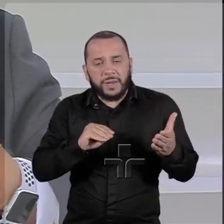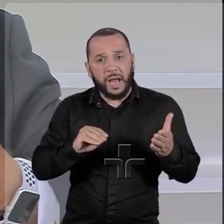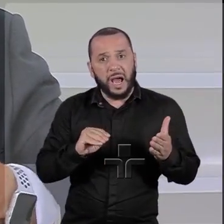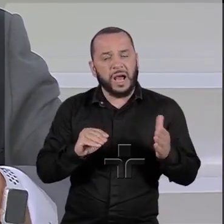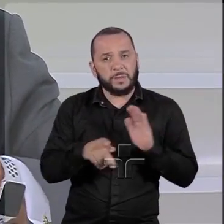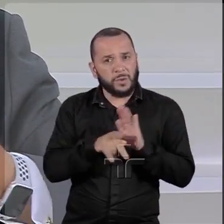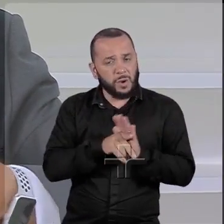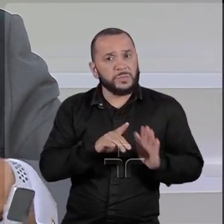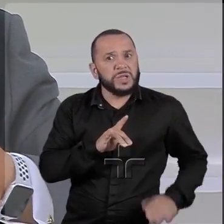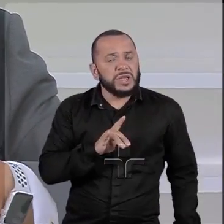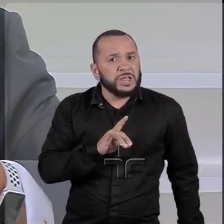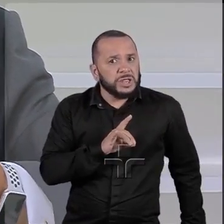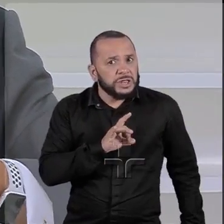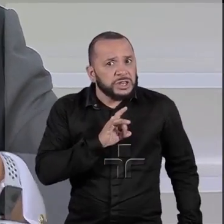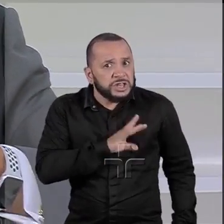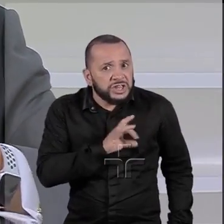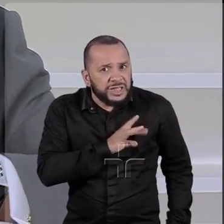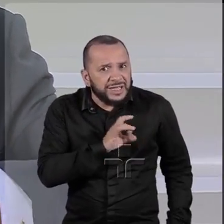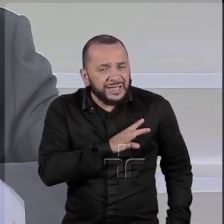déficit,